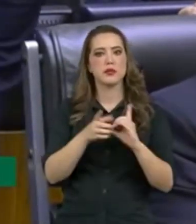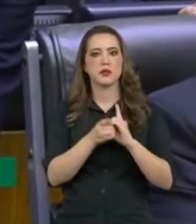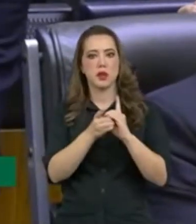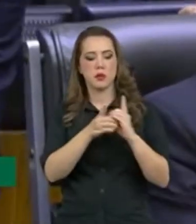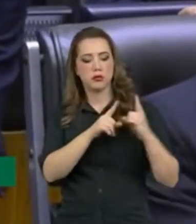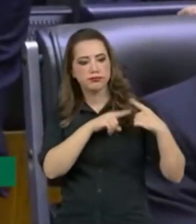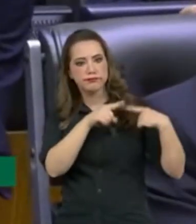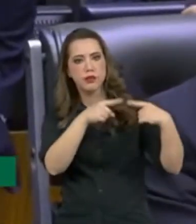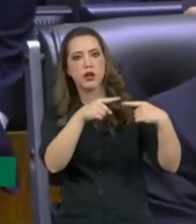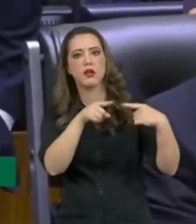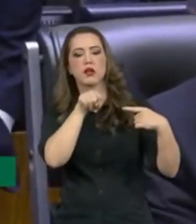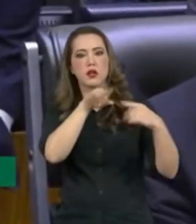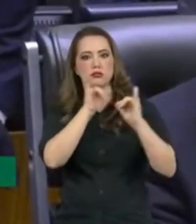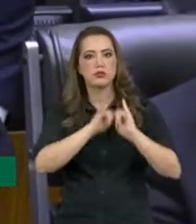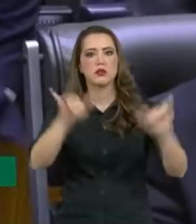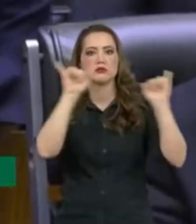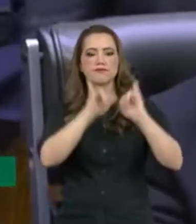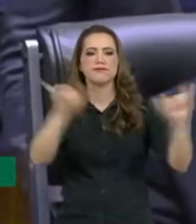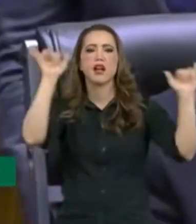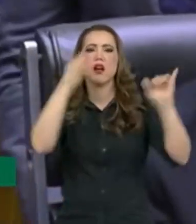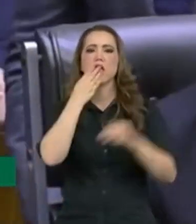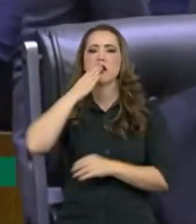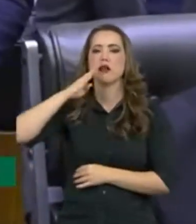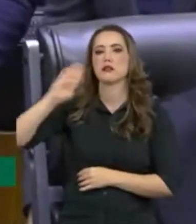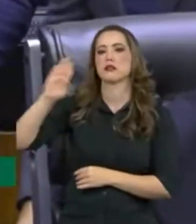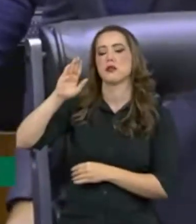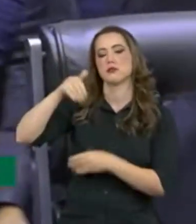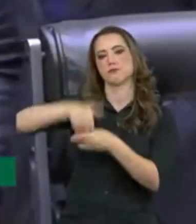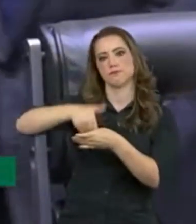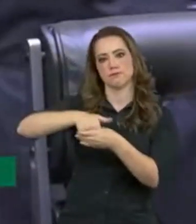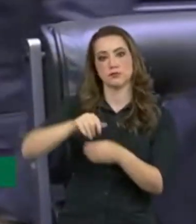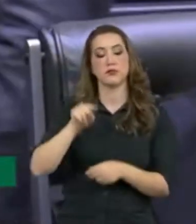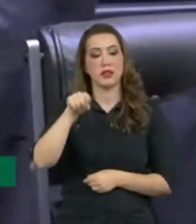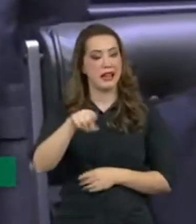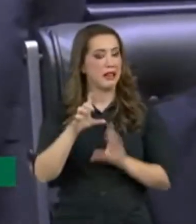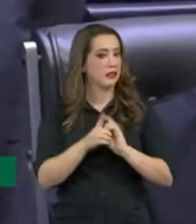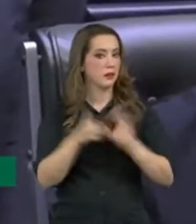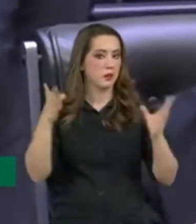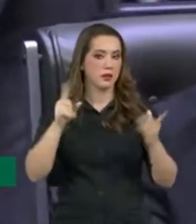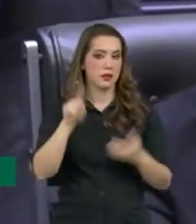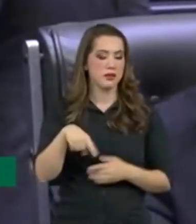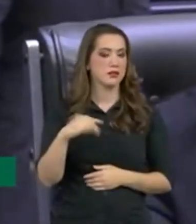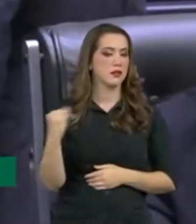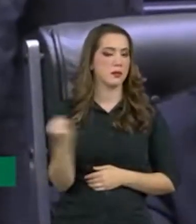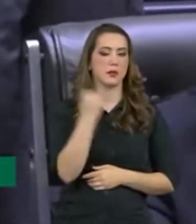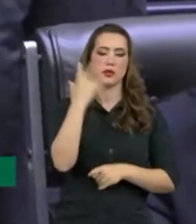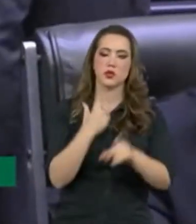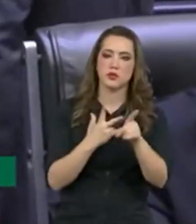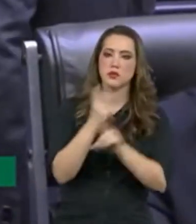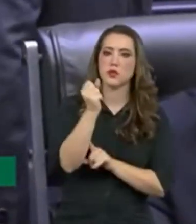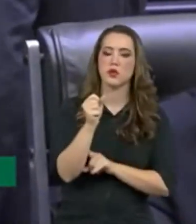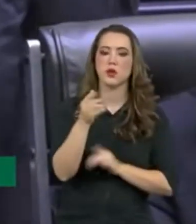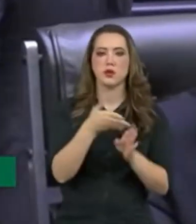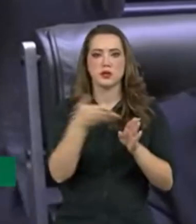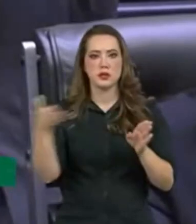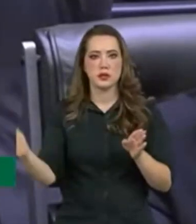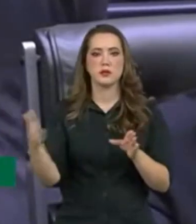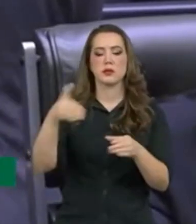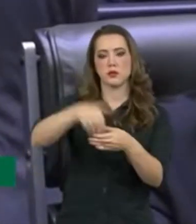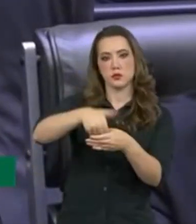desta histórica campanha eleitoral. Foi a democracia a grande vitoriosa nesta